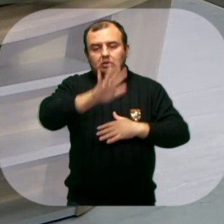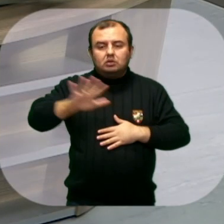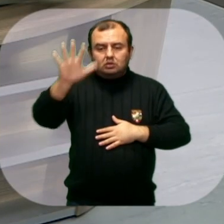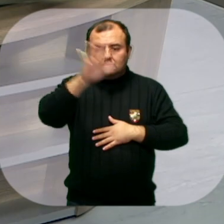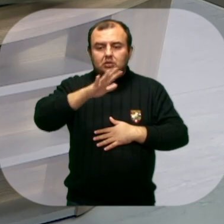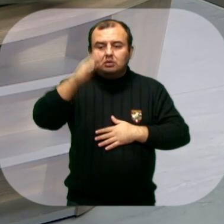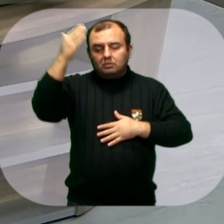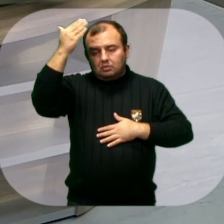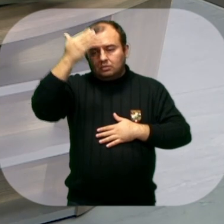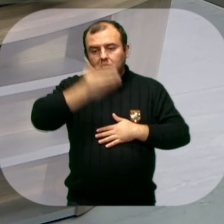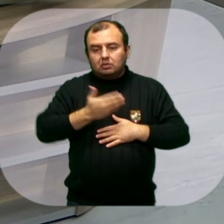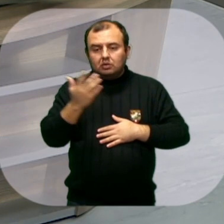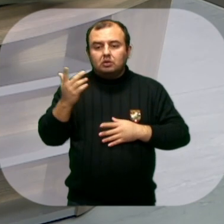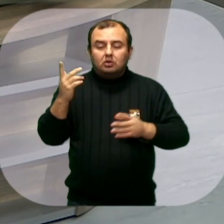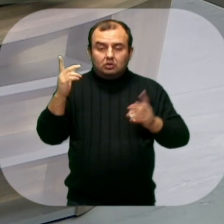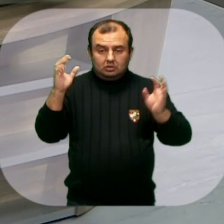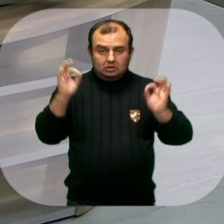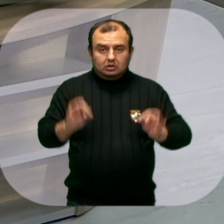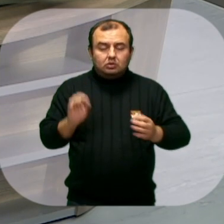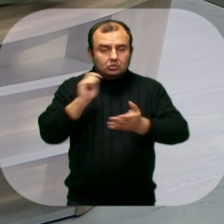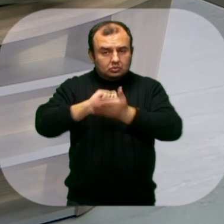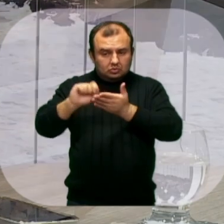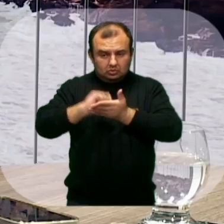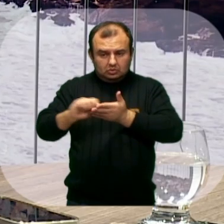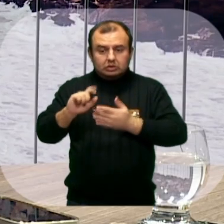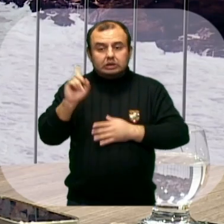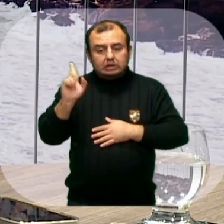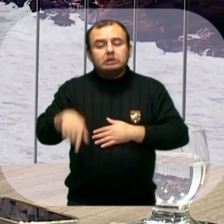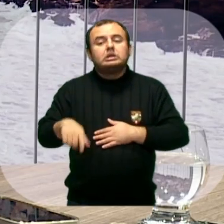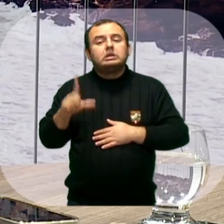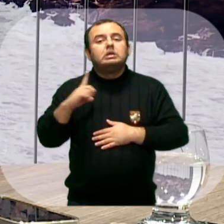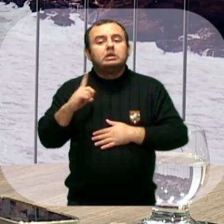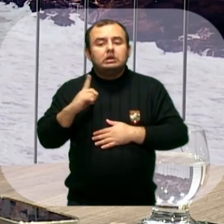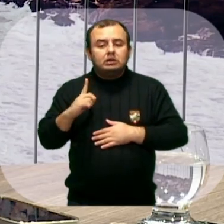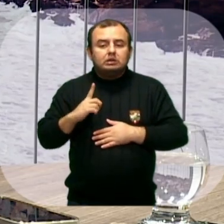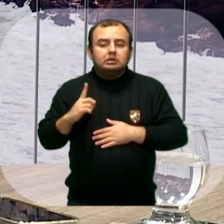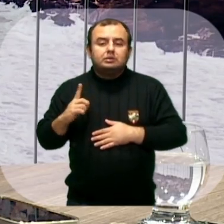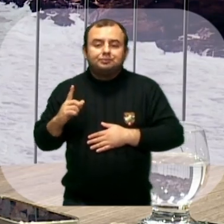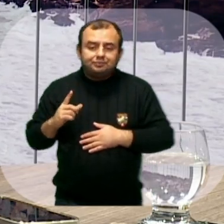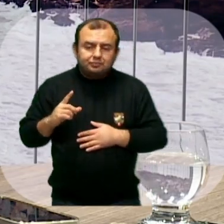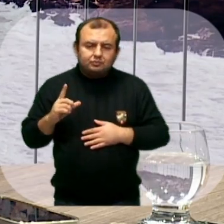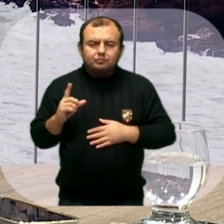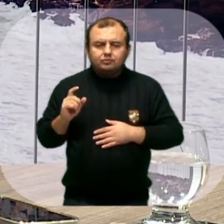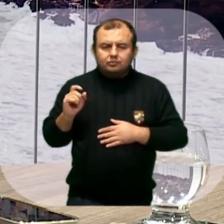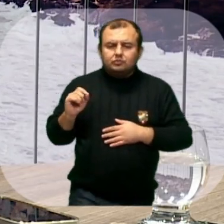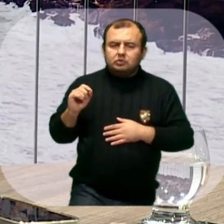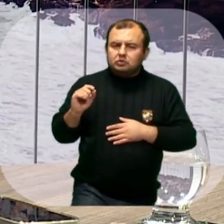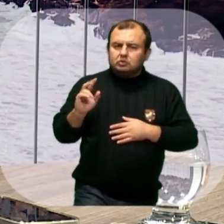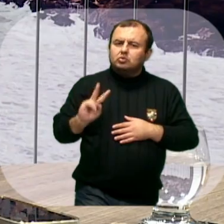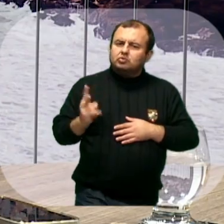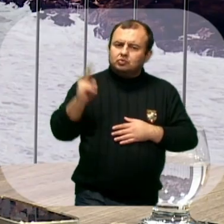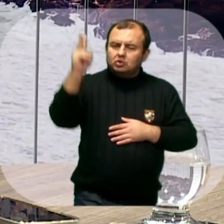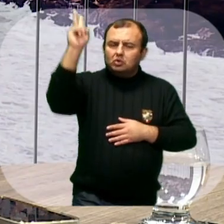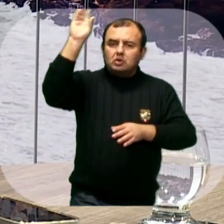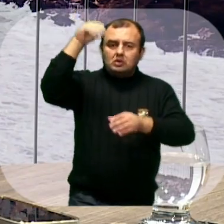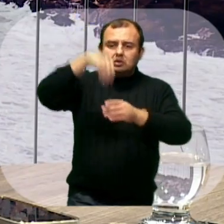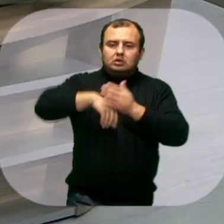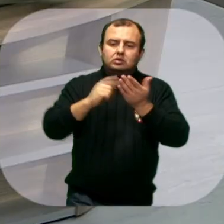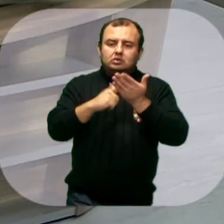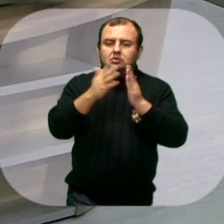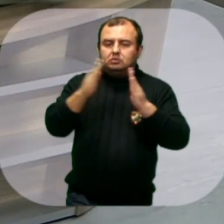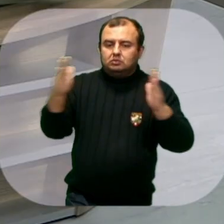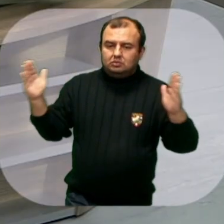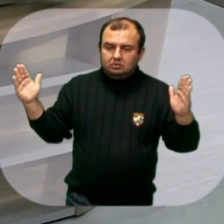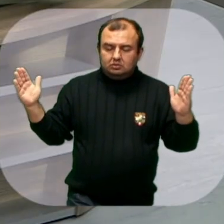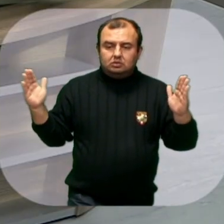comprovar a veracidade, né, dos autógrafos, e realmente nós temos um verdadeiro tesouro na biblioteca